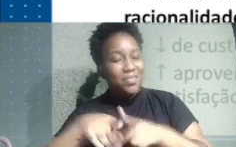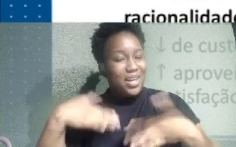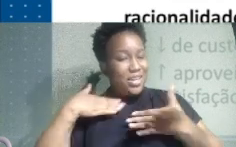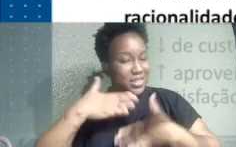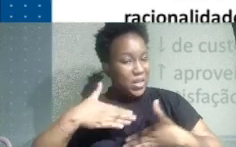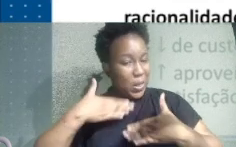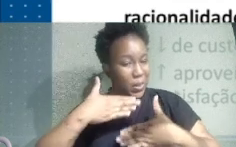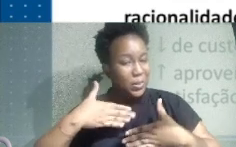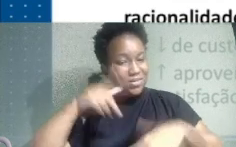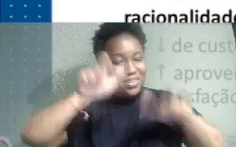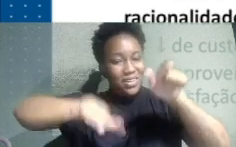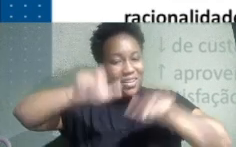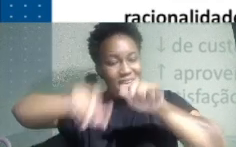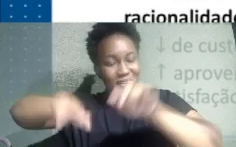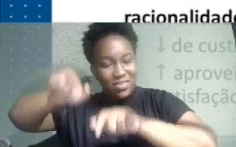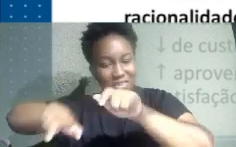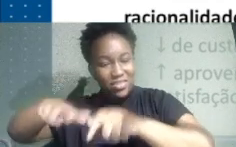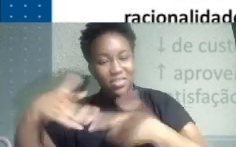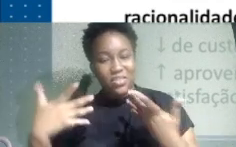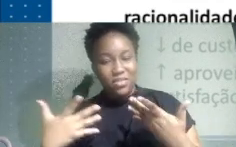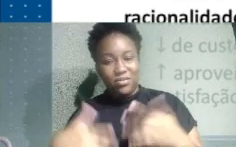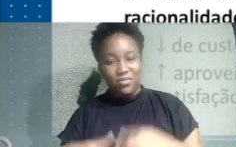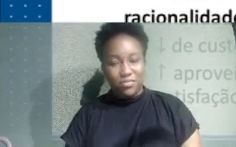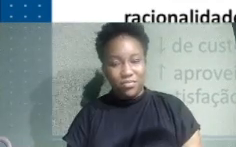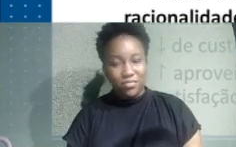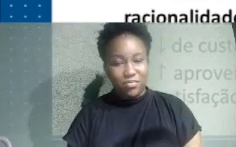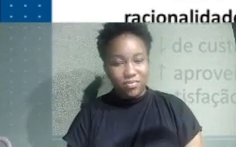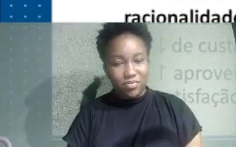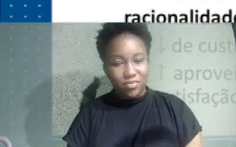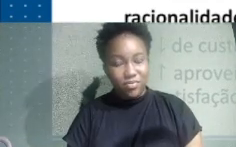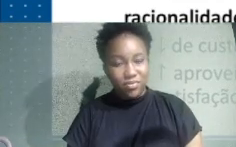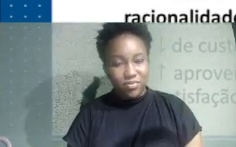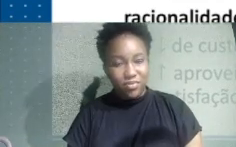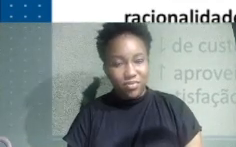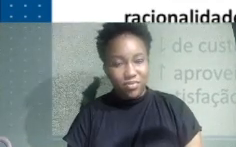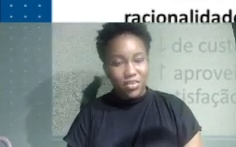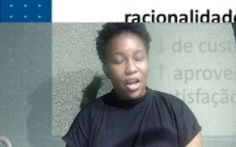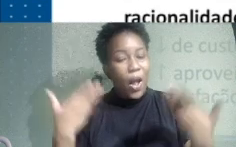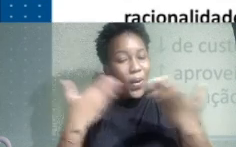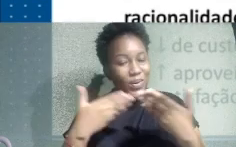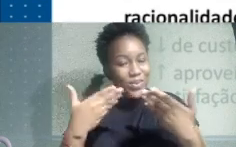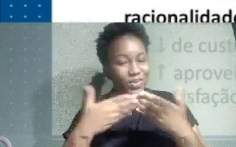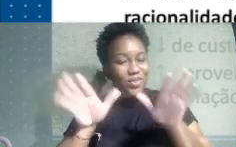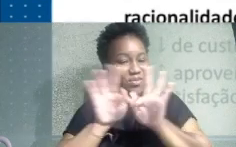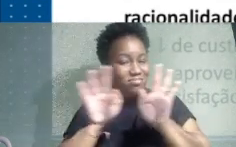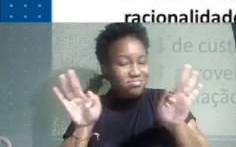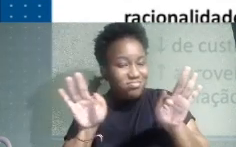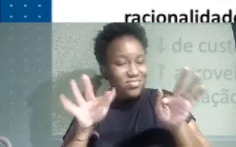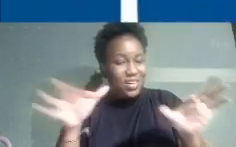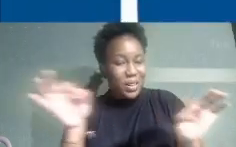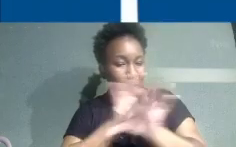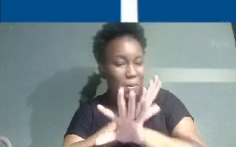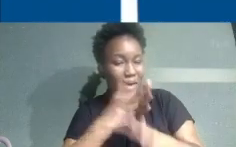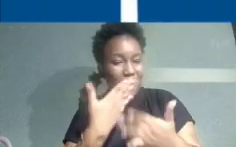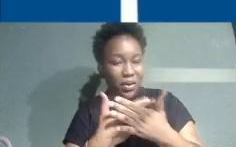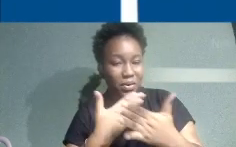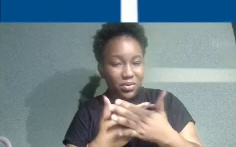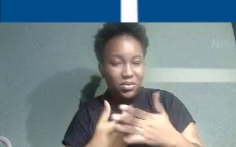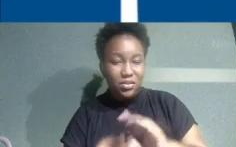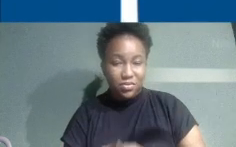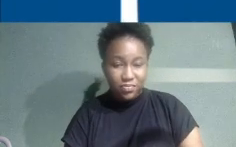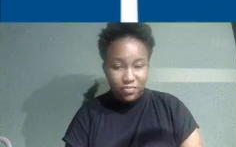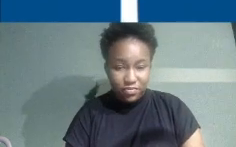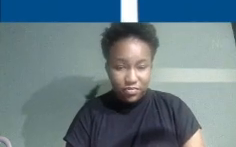do nosso cliente, do nosso usuário da edificação. Vamos lá então para a nossa frase para fazer o fechamento da nossa aula. Dá uma olhadinha